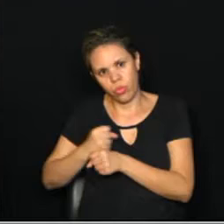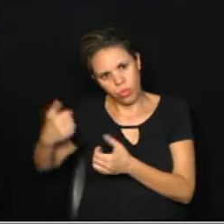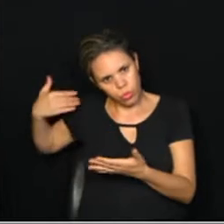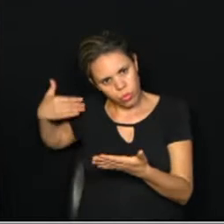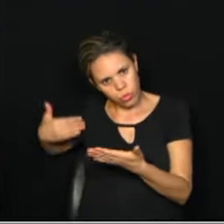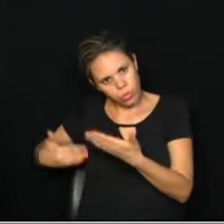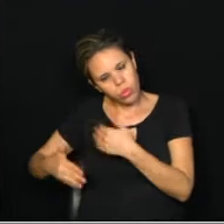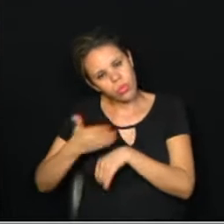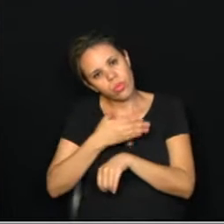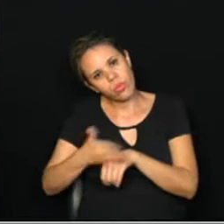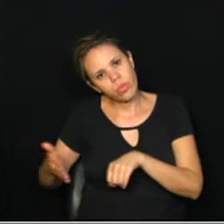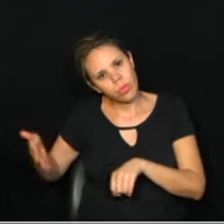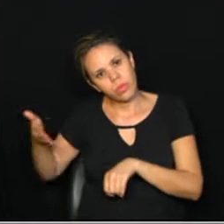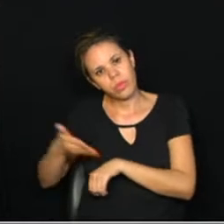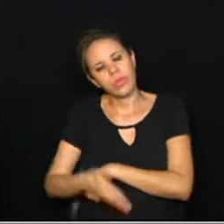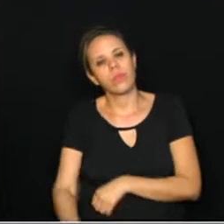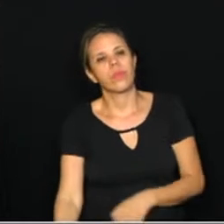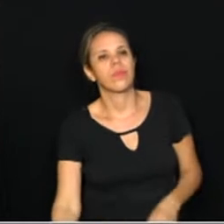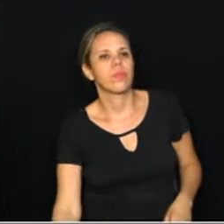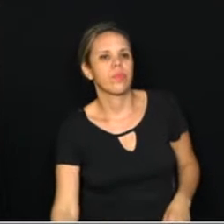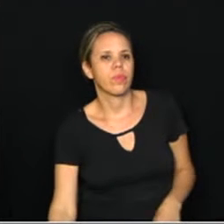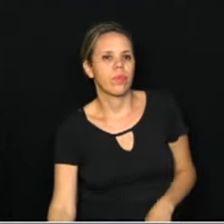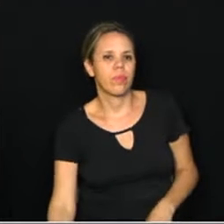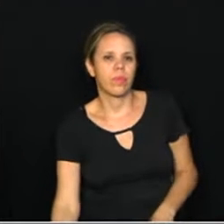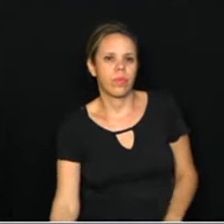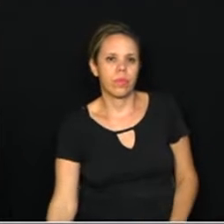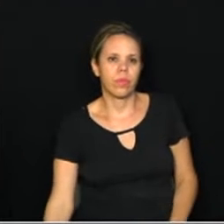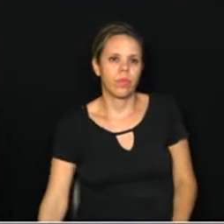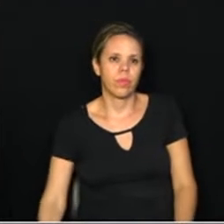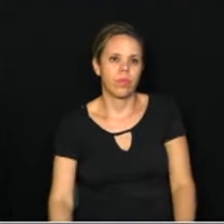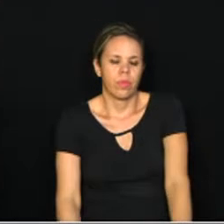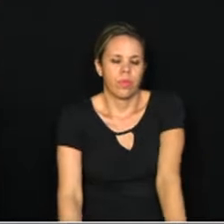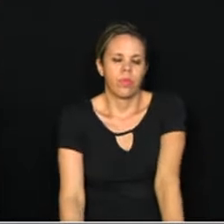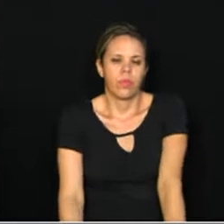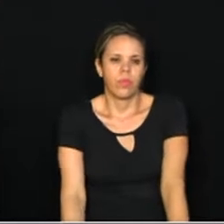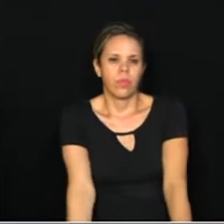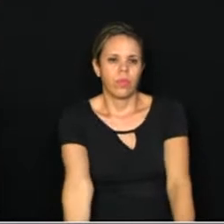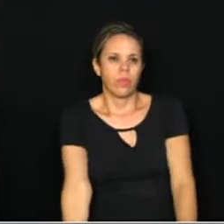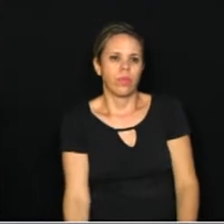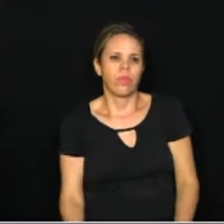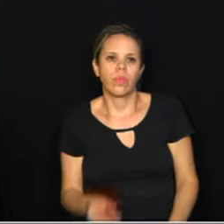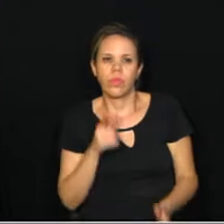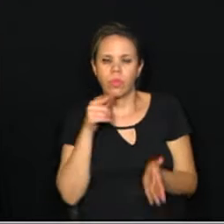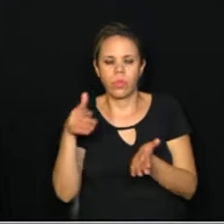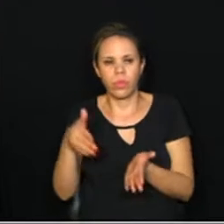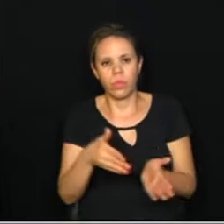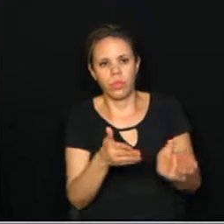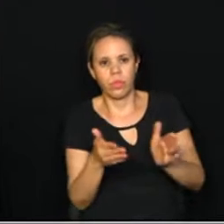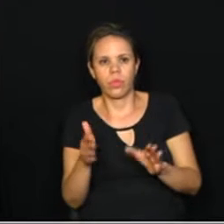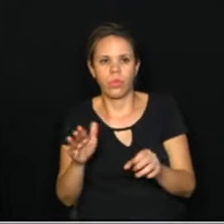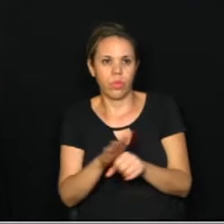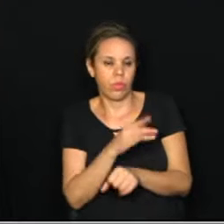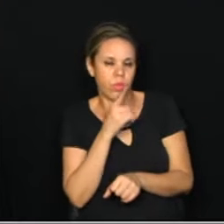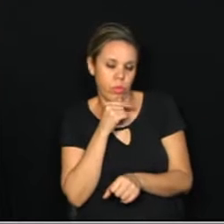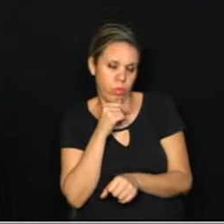costuma entrar de vazão na média histórica, dentro dos reservatórios do Cantareira, e a